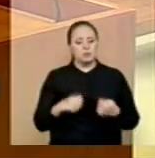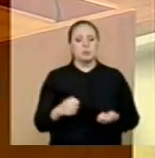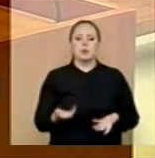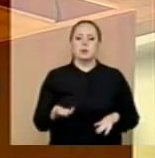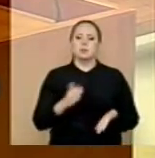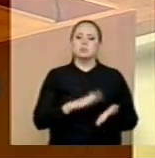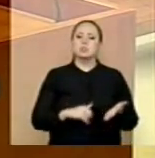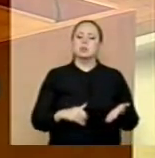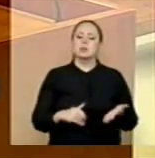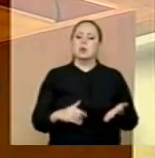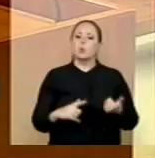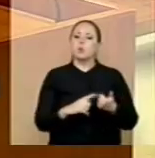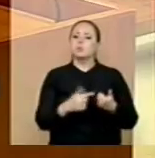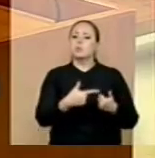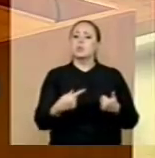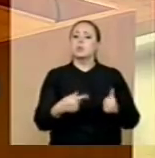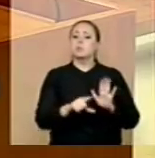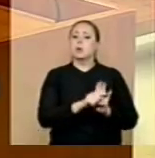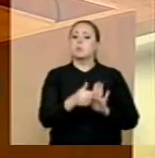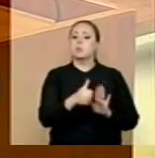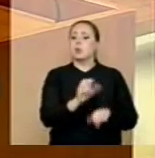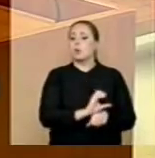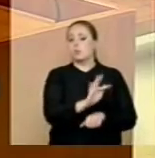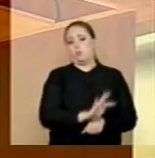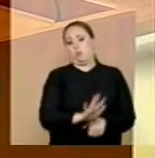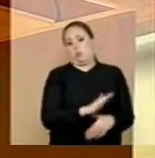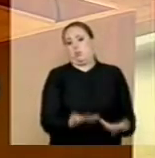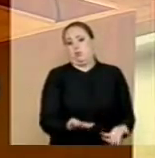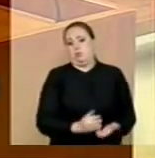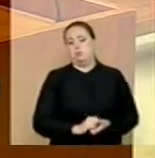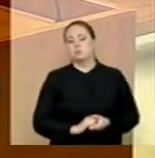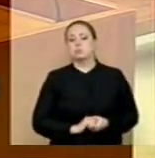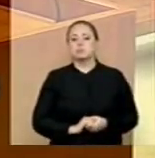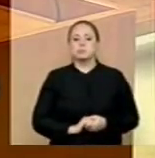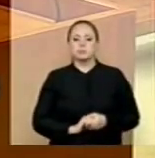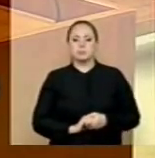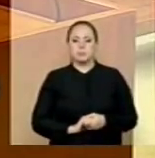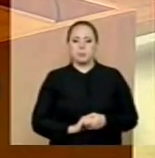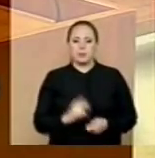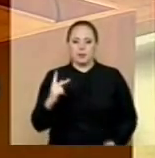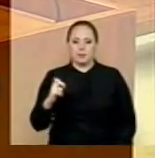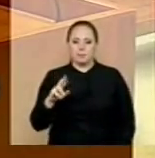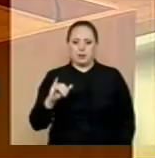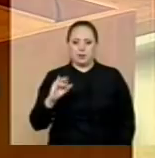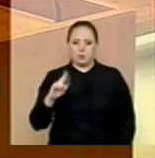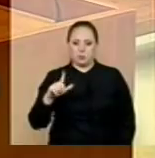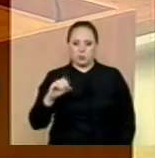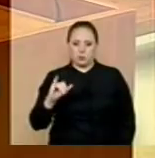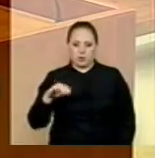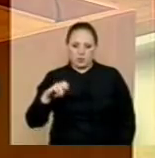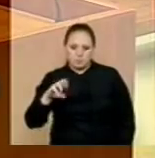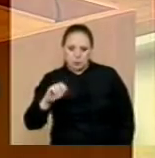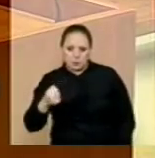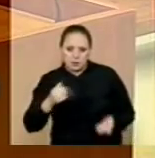27, parágrafo 1º da Constituição Federal. Por último, o periculum in mora deve ser afastado, porque